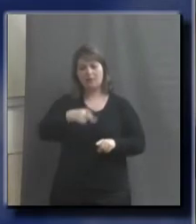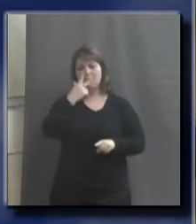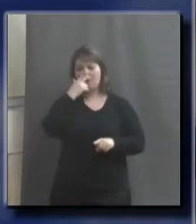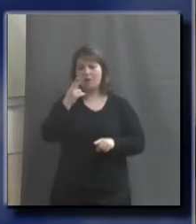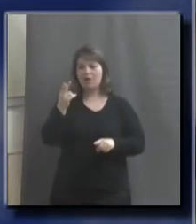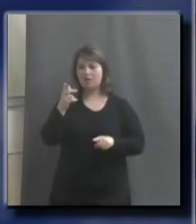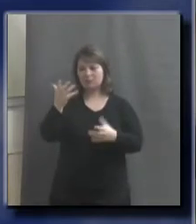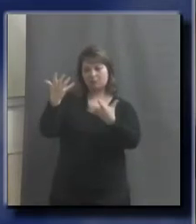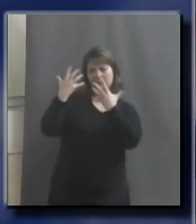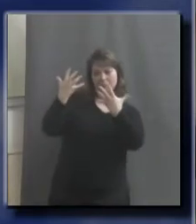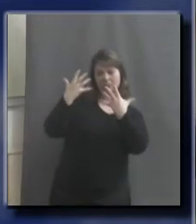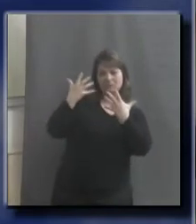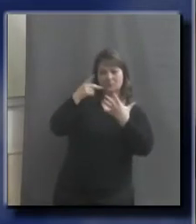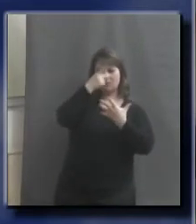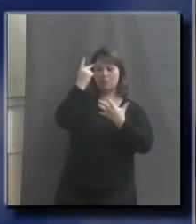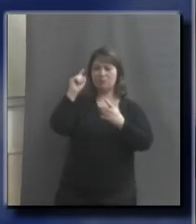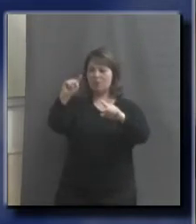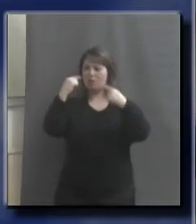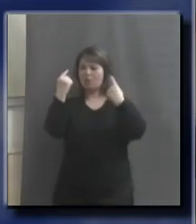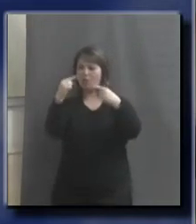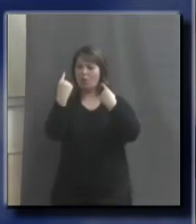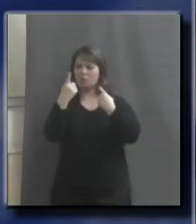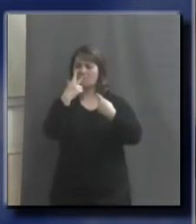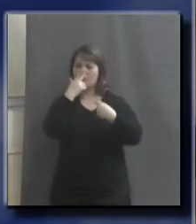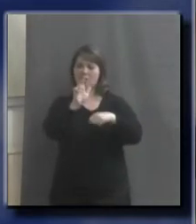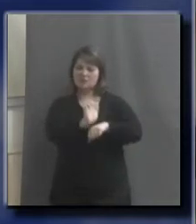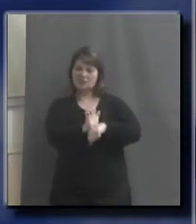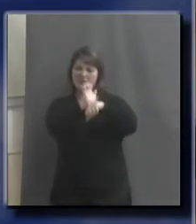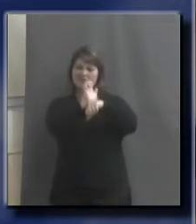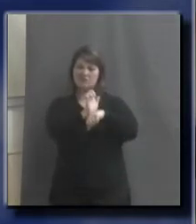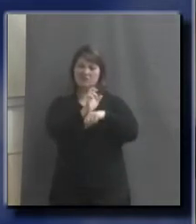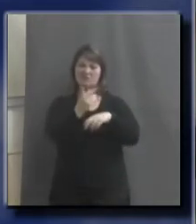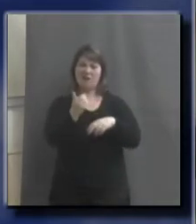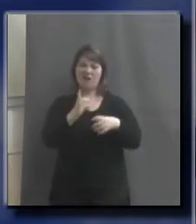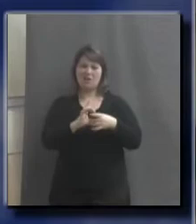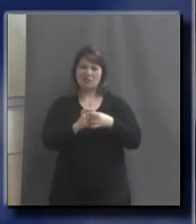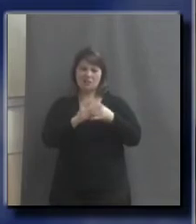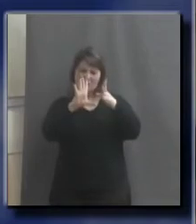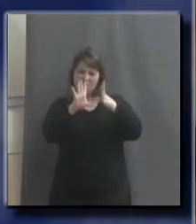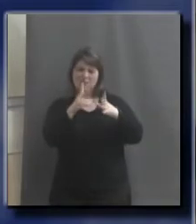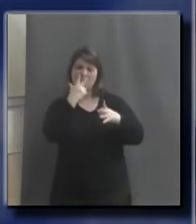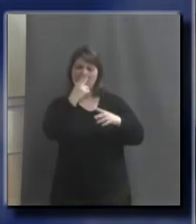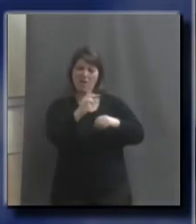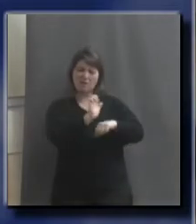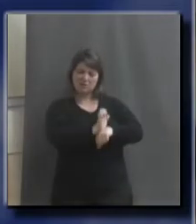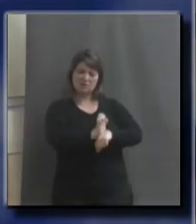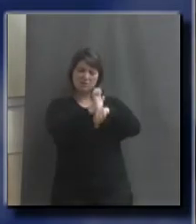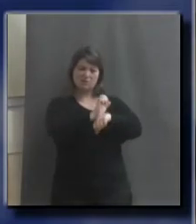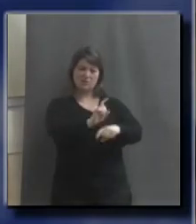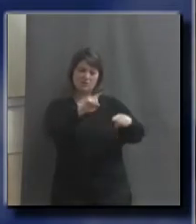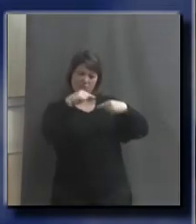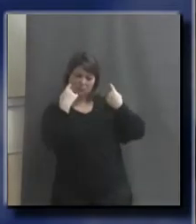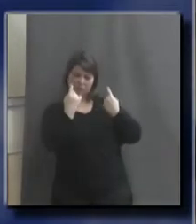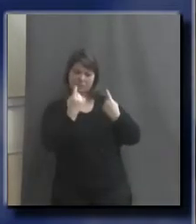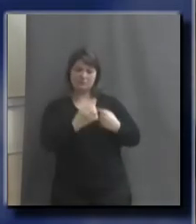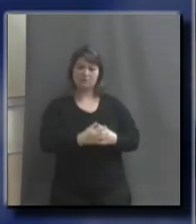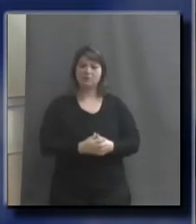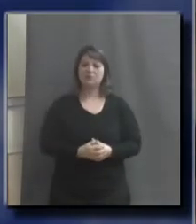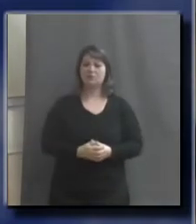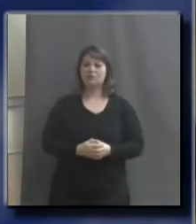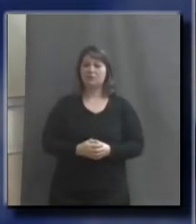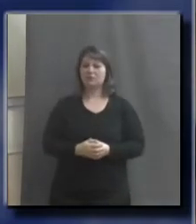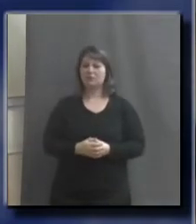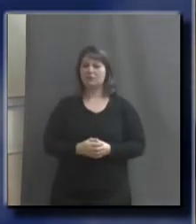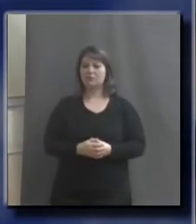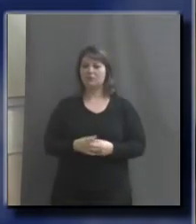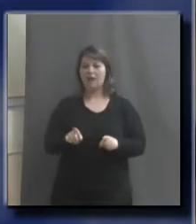sofrido ataques, né, ao nosso Estado democrático, no momento em que a gente tem um profundo recrudescimento